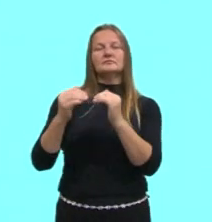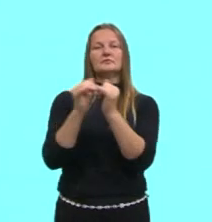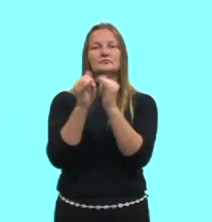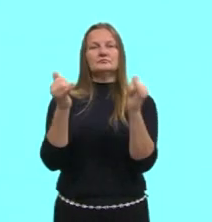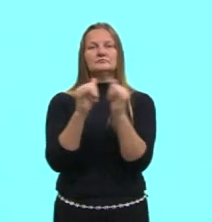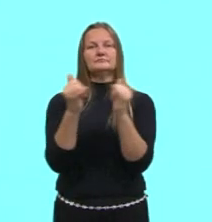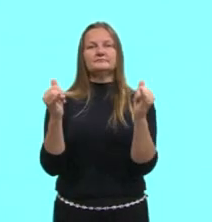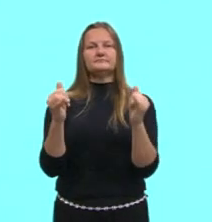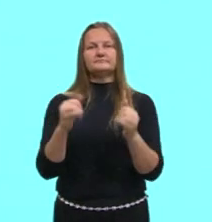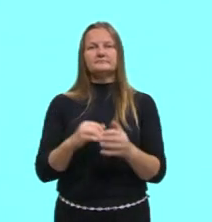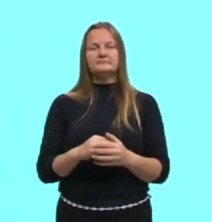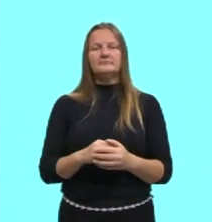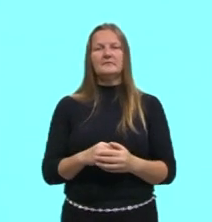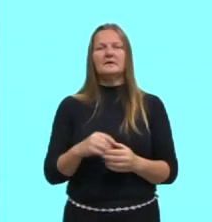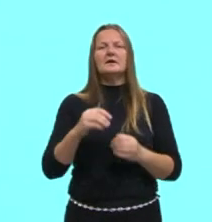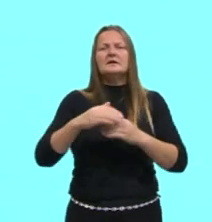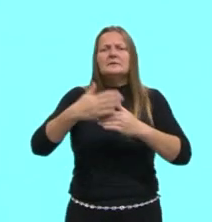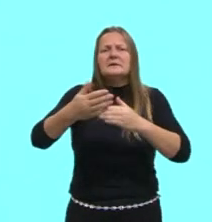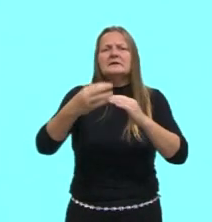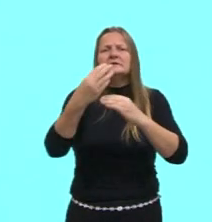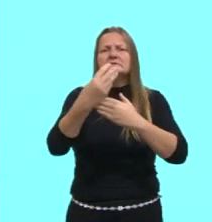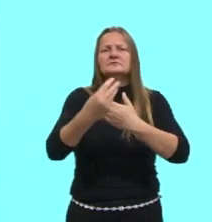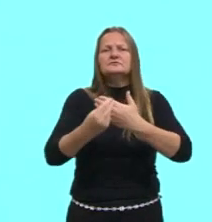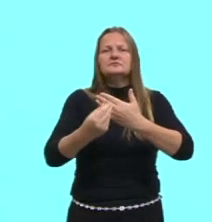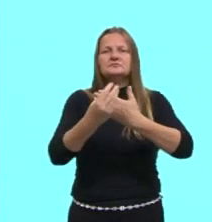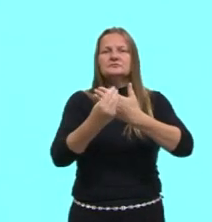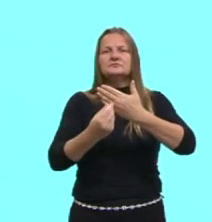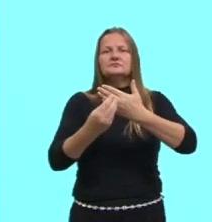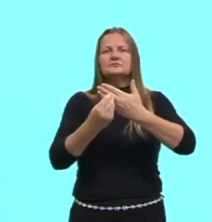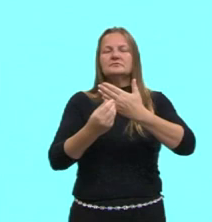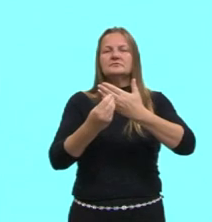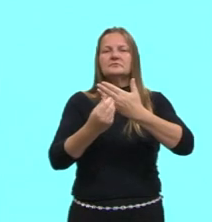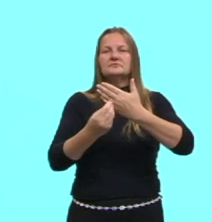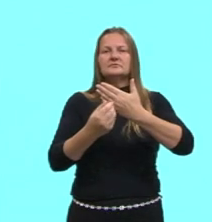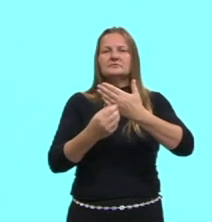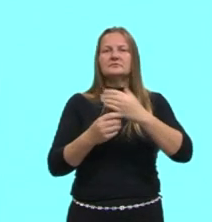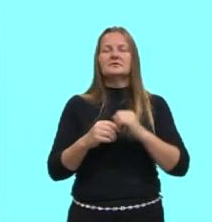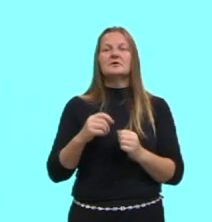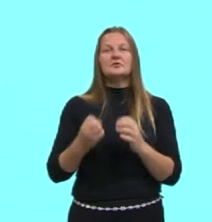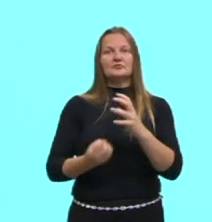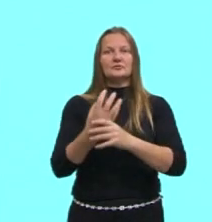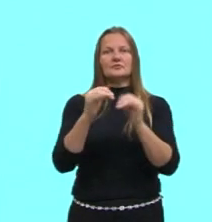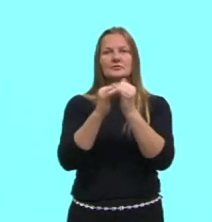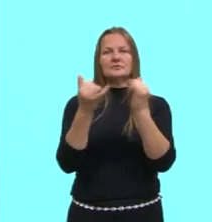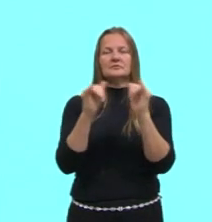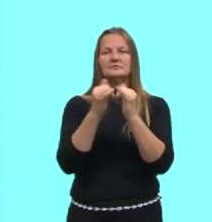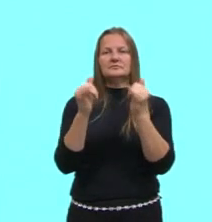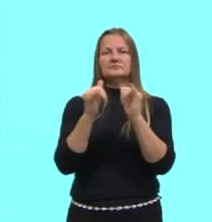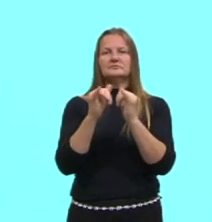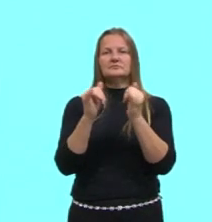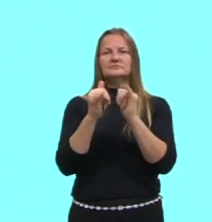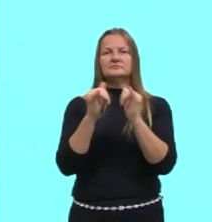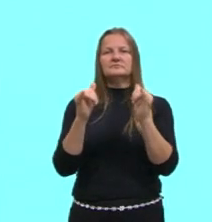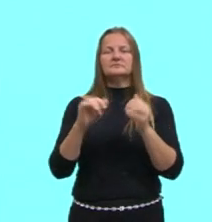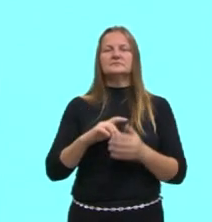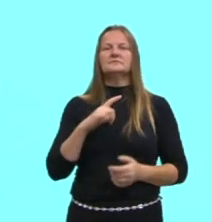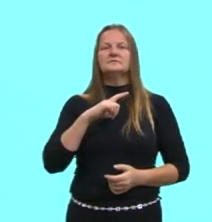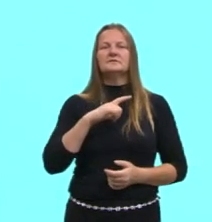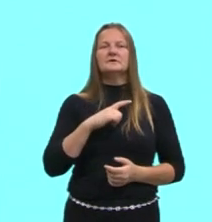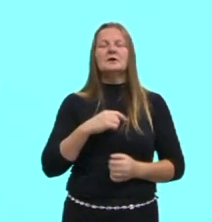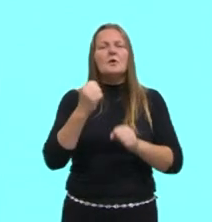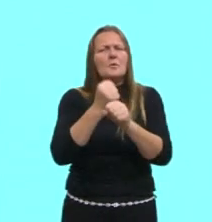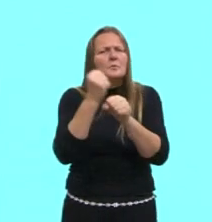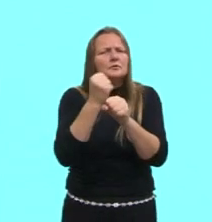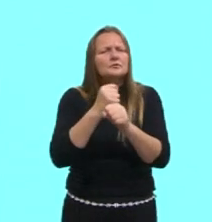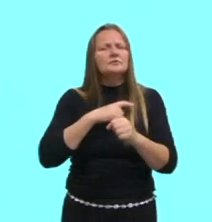energia então além da biodegradação eu consigo utilizar degradação para gerar energia olha que maravilha um desses produtos